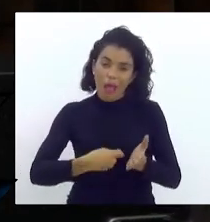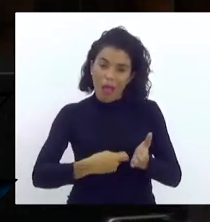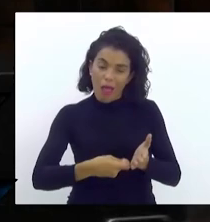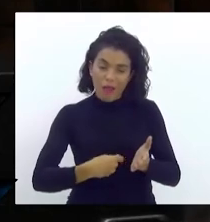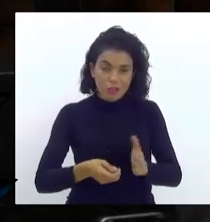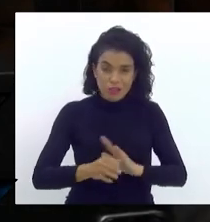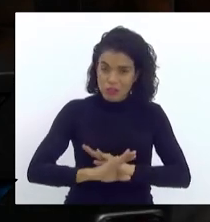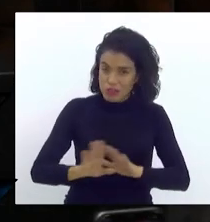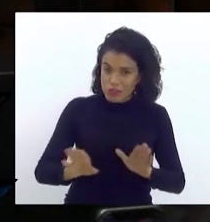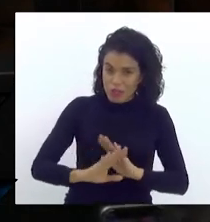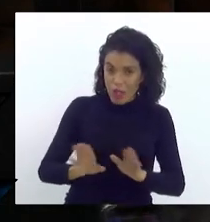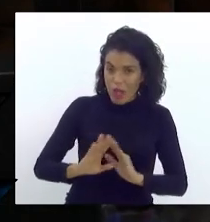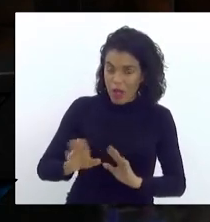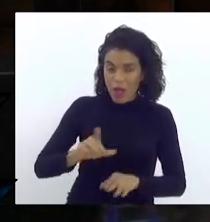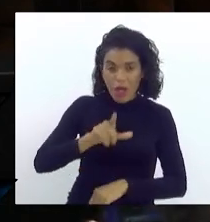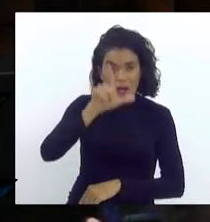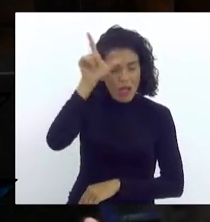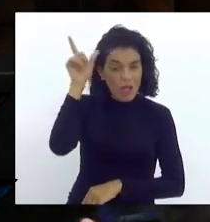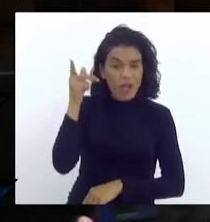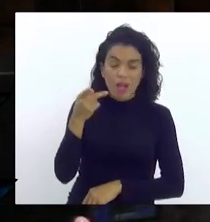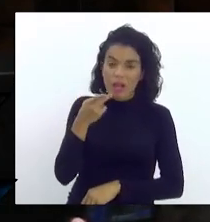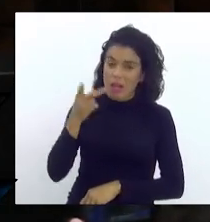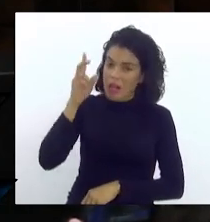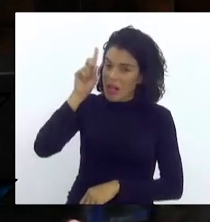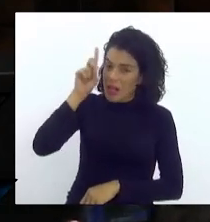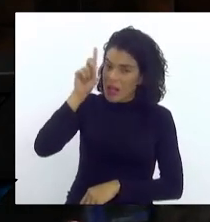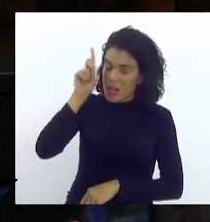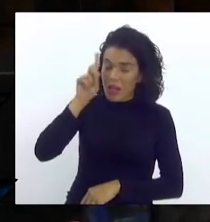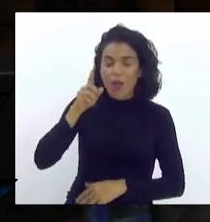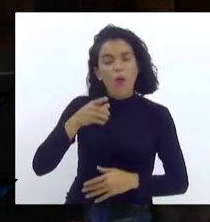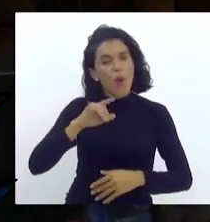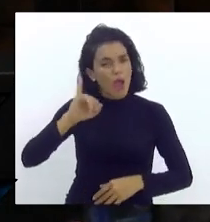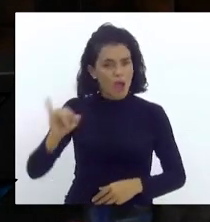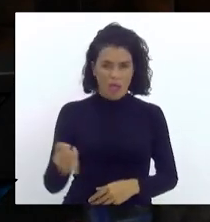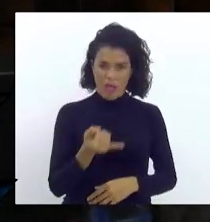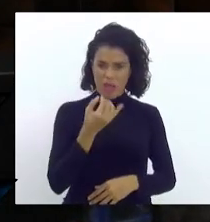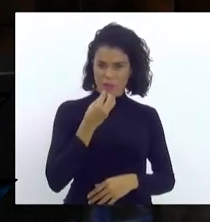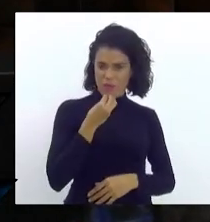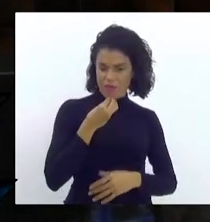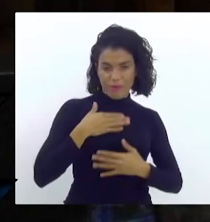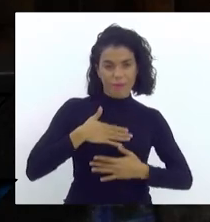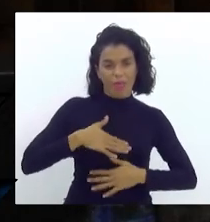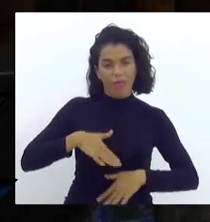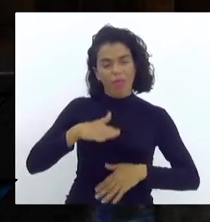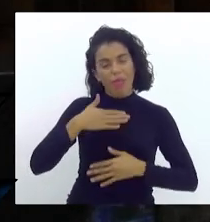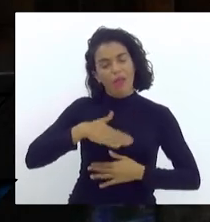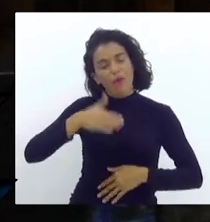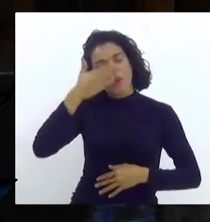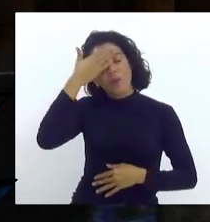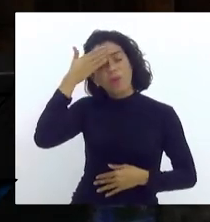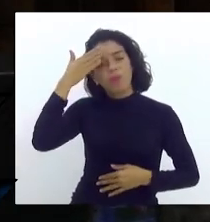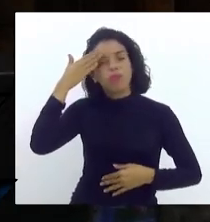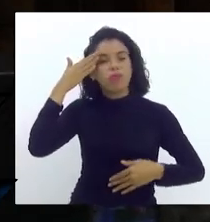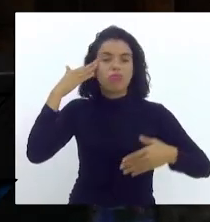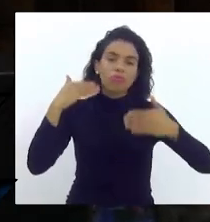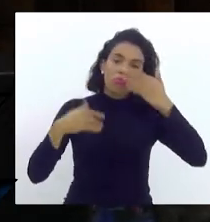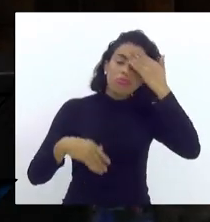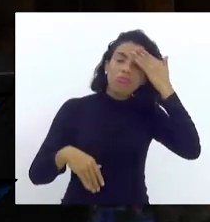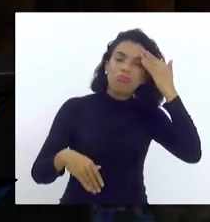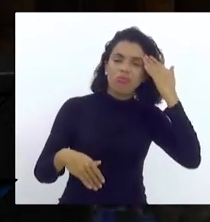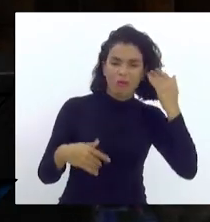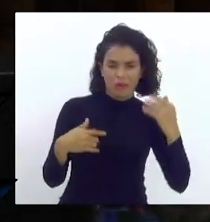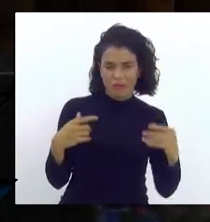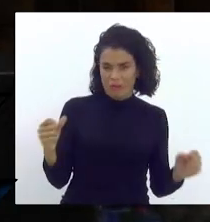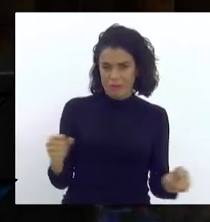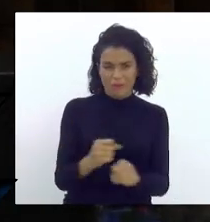apoiamento. Mas que eu aproveitei para descansar um pouco, eu aproveitei, porque não tenho condição